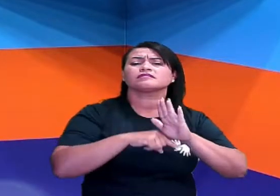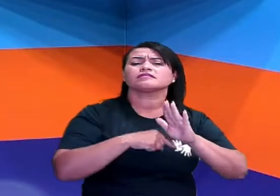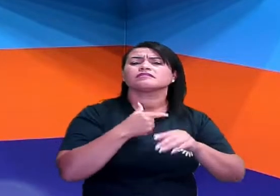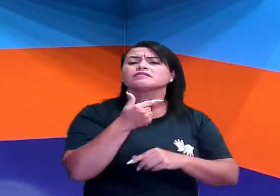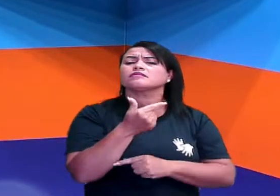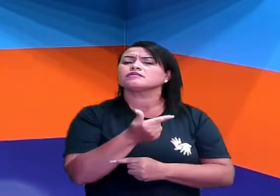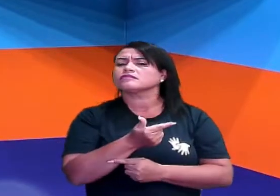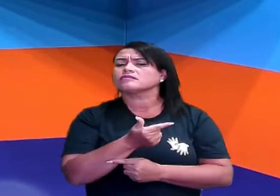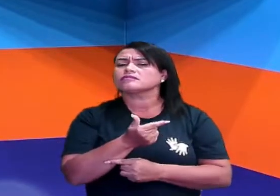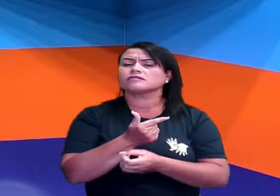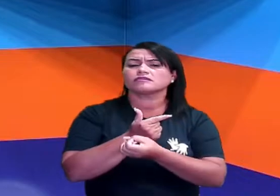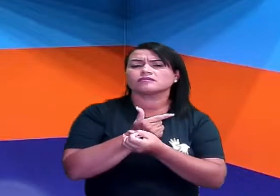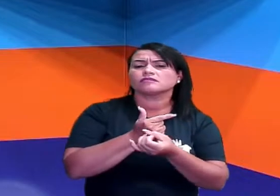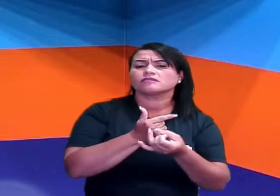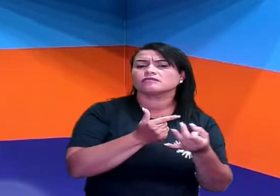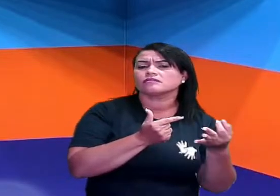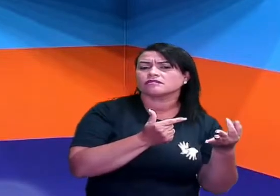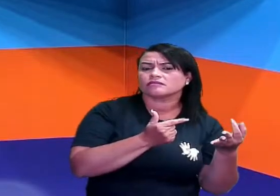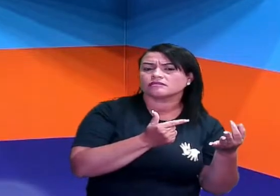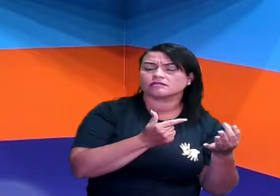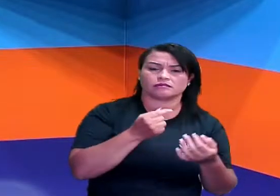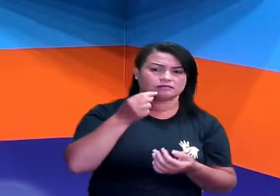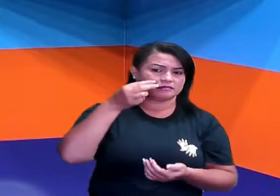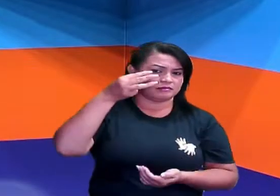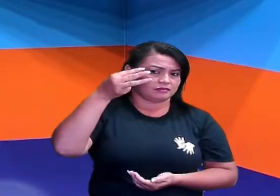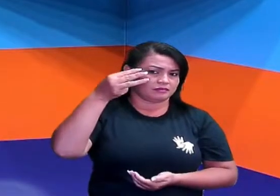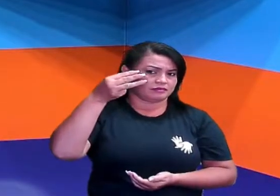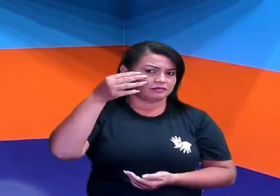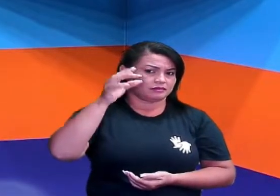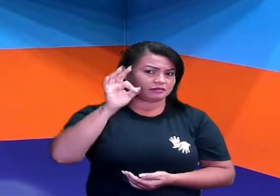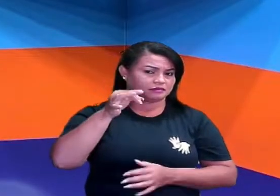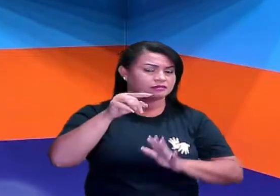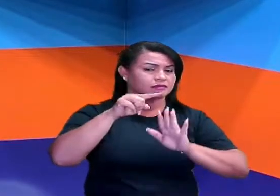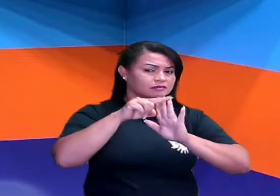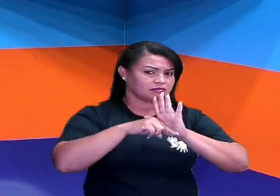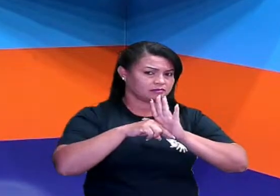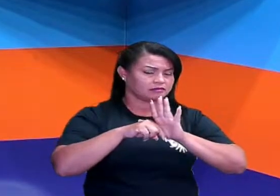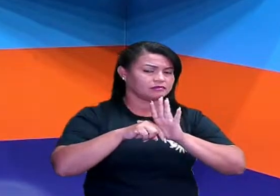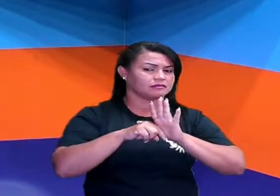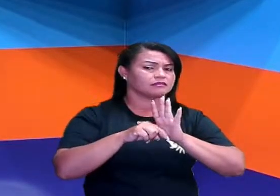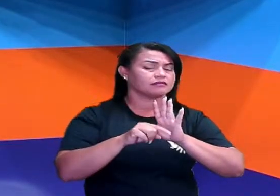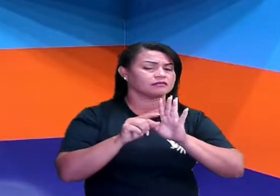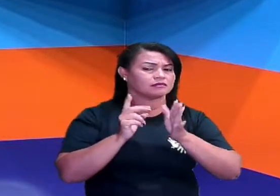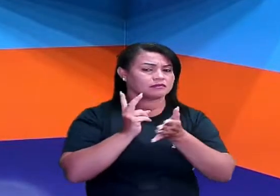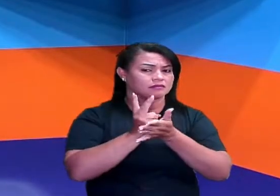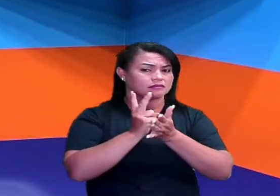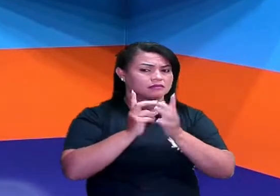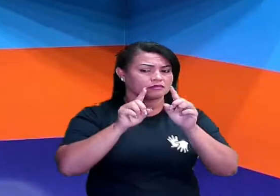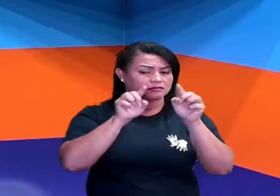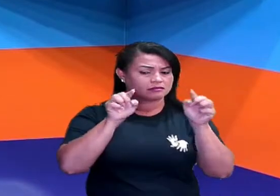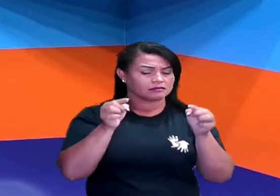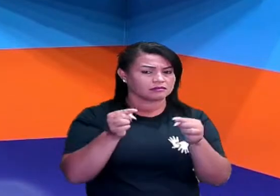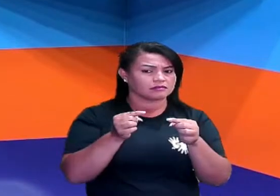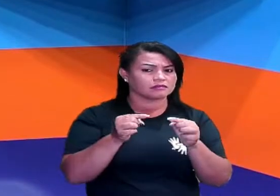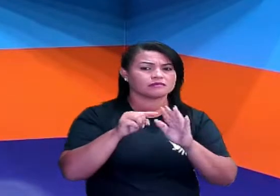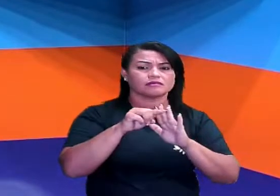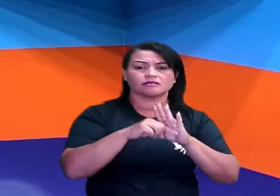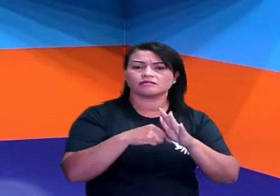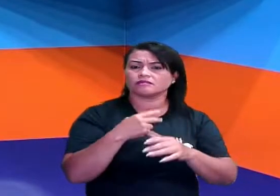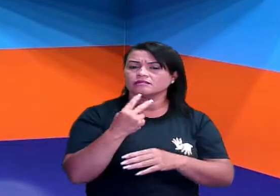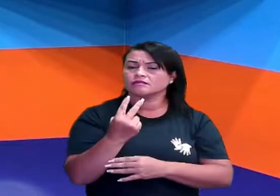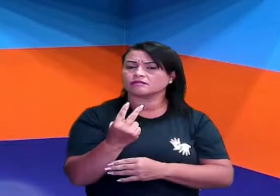2 quantas vezes? 3 vezes, não é isso? Está negativo, então ele permanece dentro do parênteses, ó. Então aqui eu coloquei, ó, menos